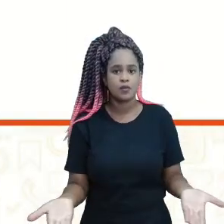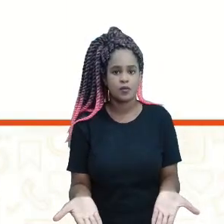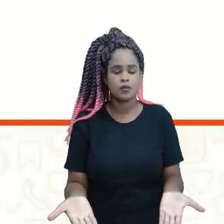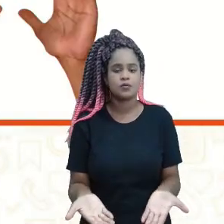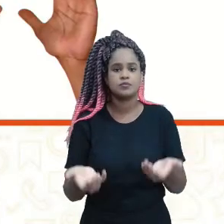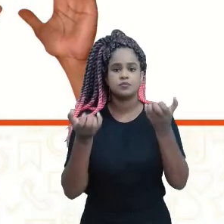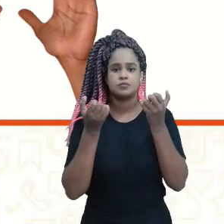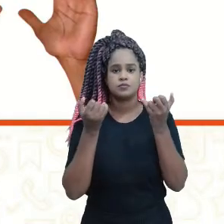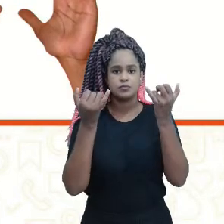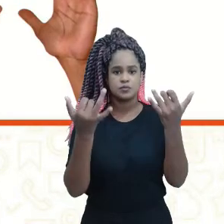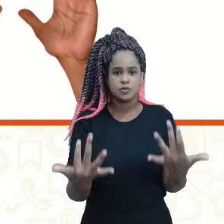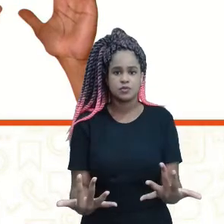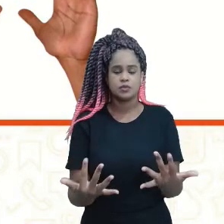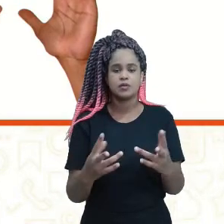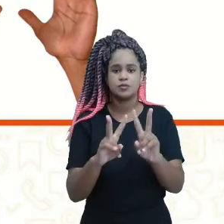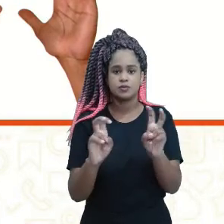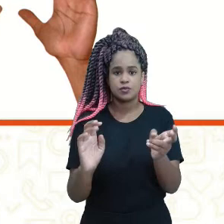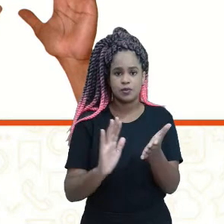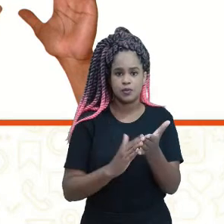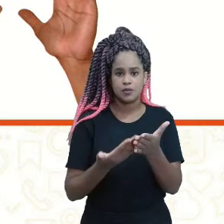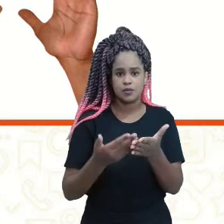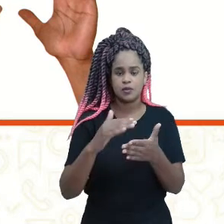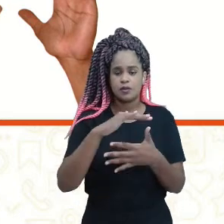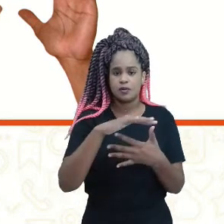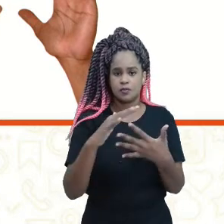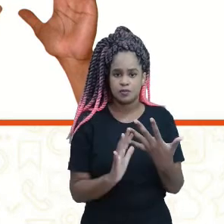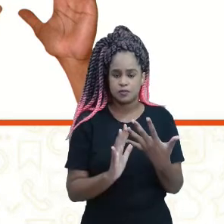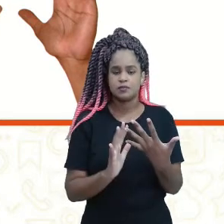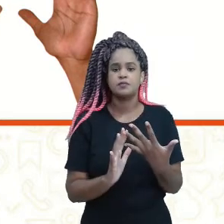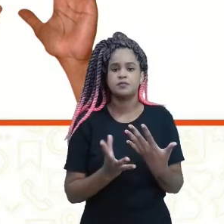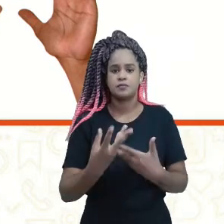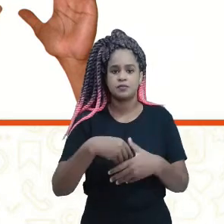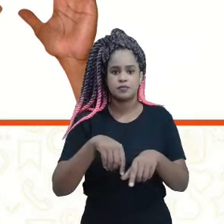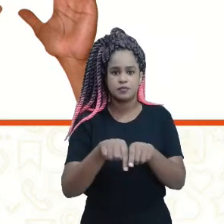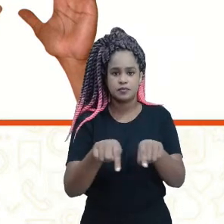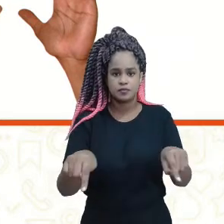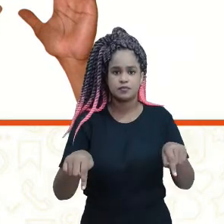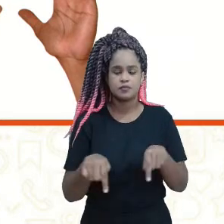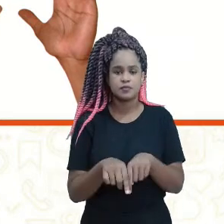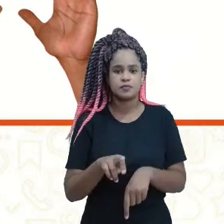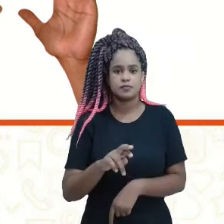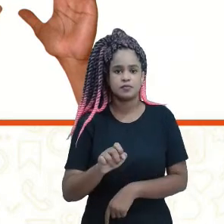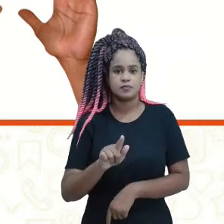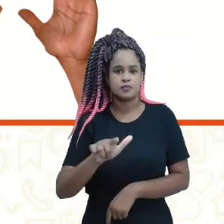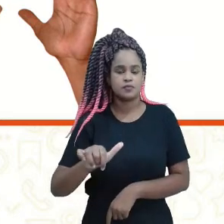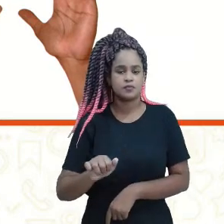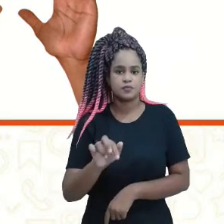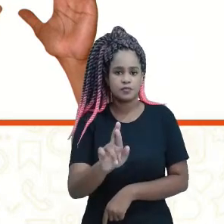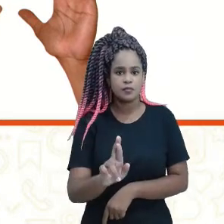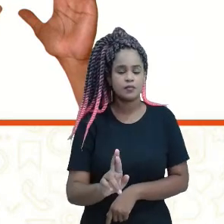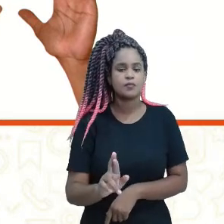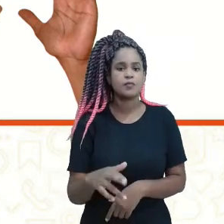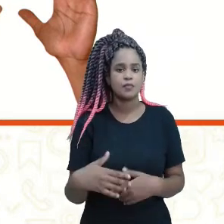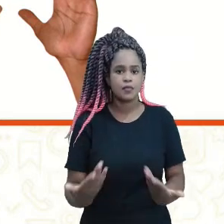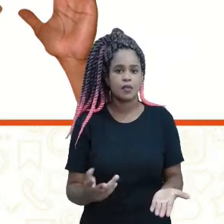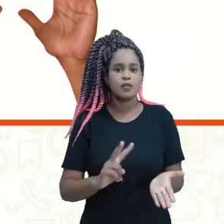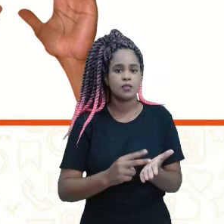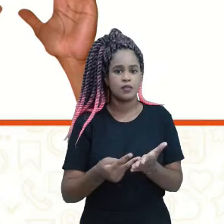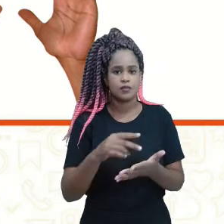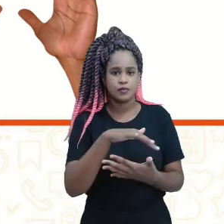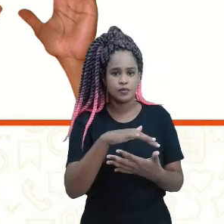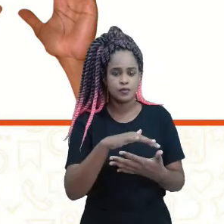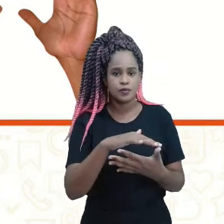sobre o intérprete de Libras na sala regular. Então, quem seria esse intérprete? O tradutor e intérprete